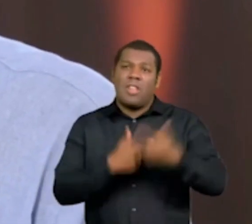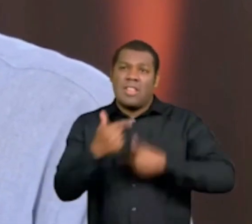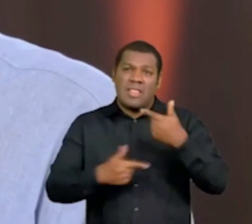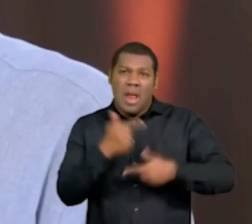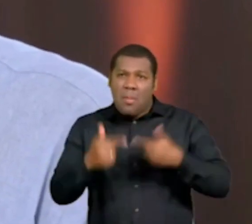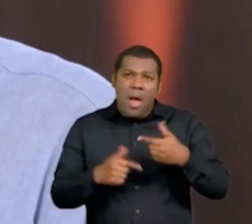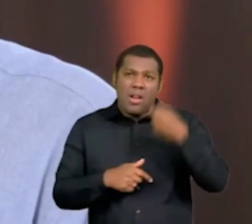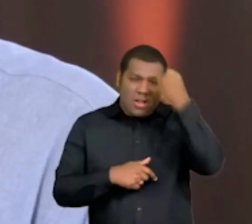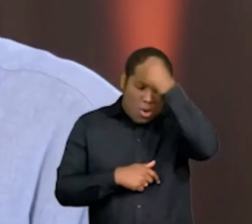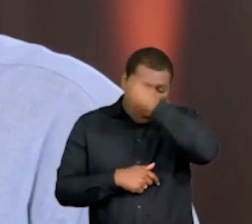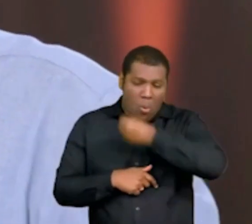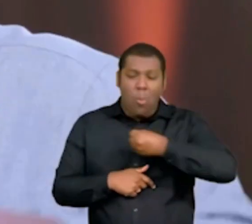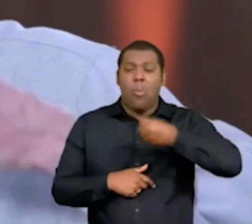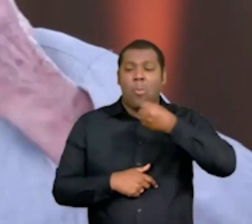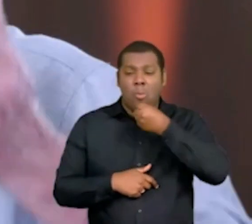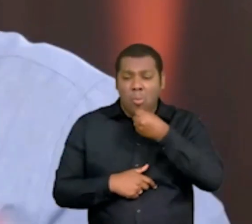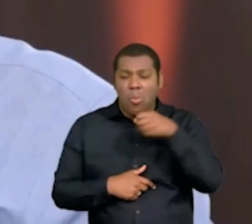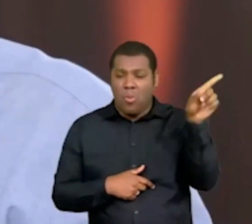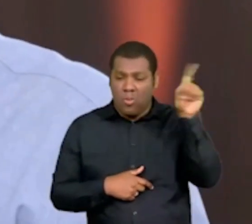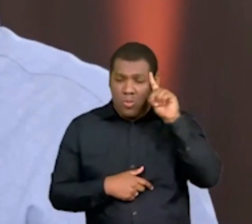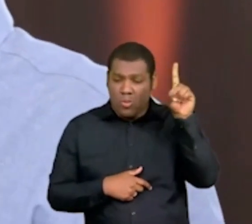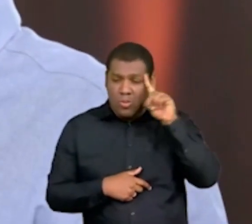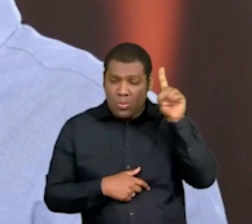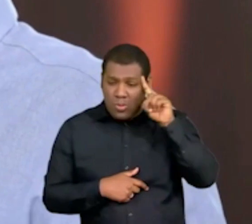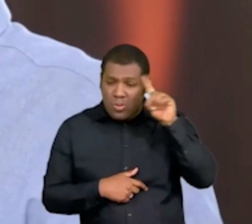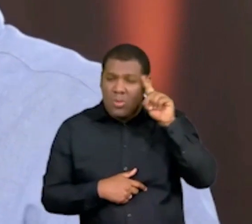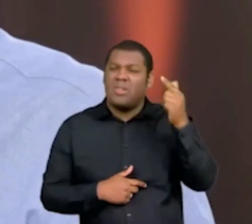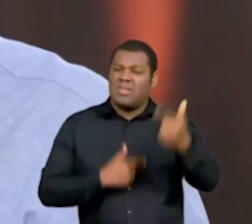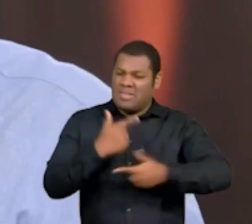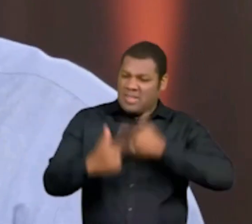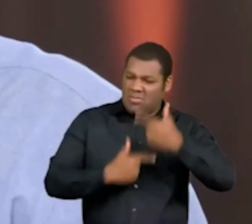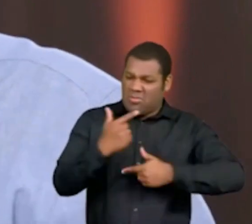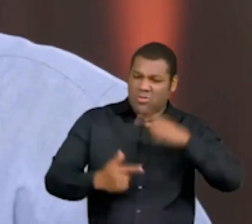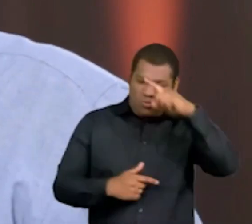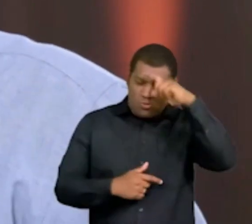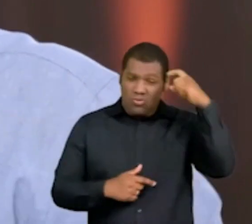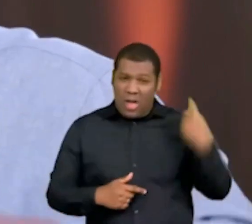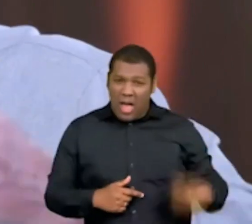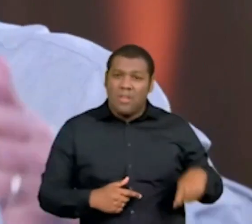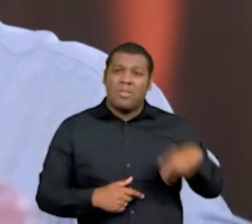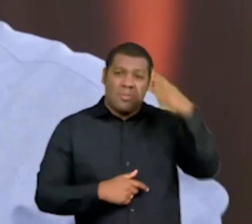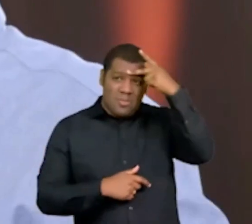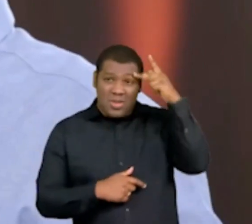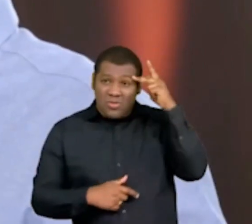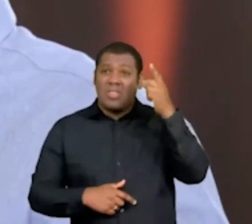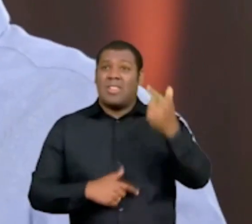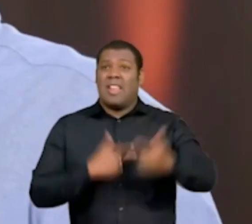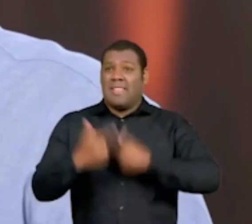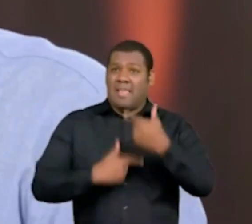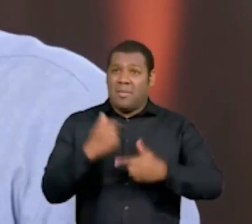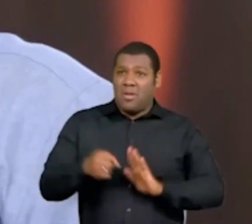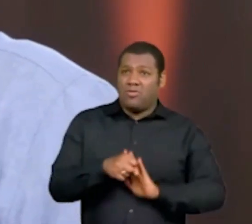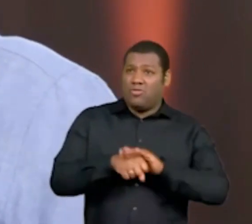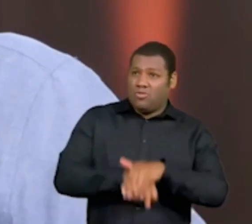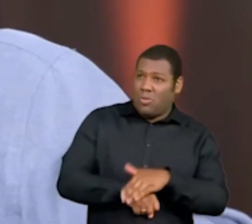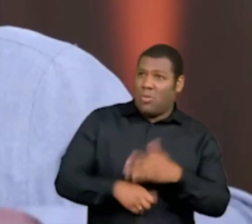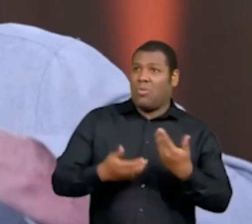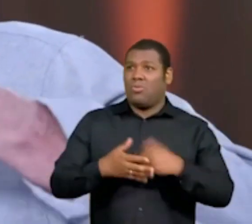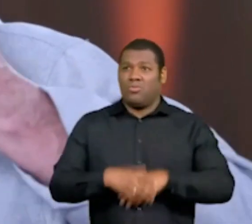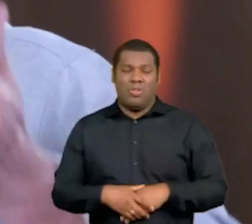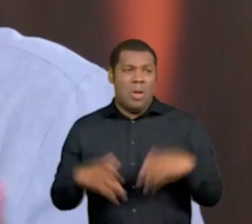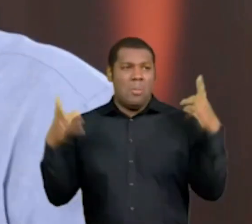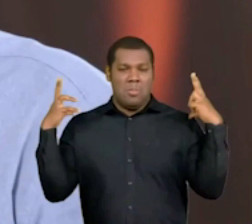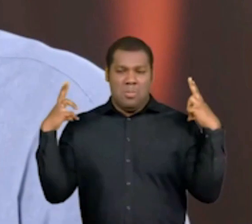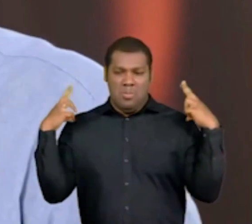sabe, de forma incansável, aquele que trabalha à noite, aquele que passa a noite trabalhando, sabe, seja como motorista, seja como padeiro, seja